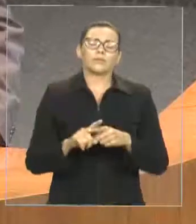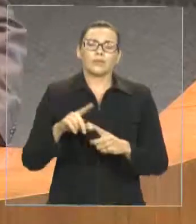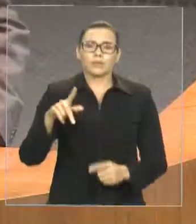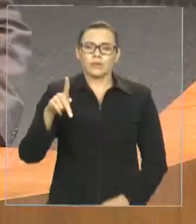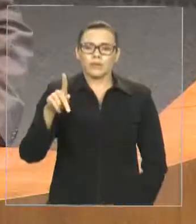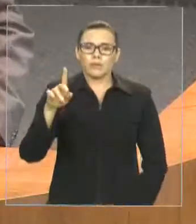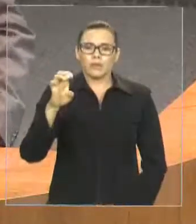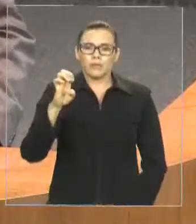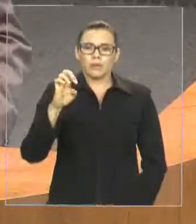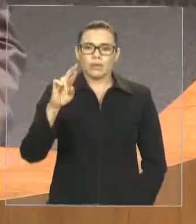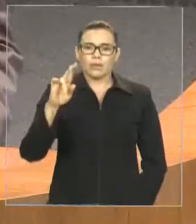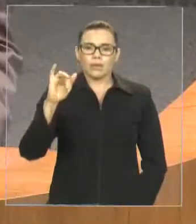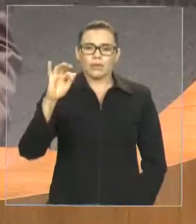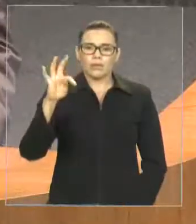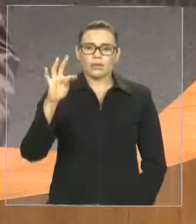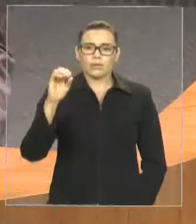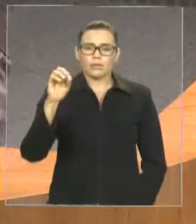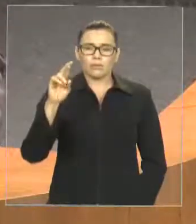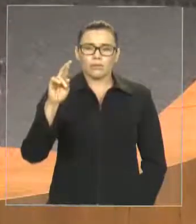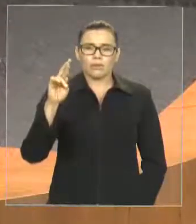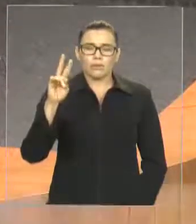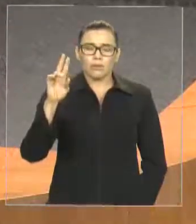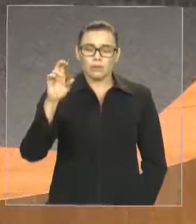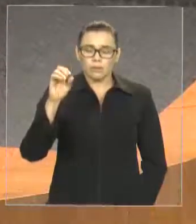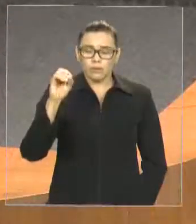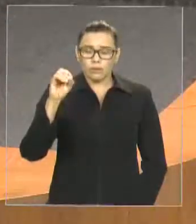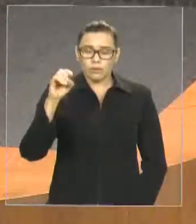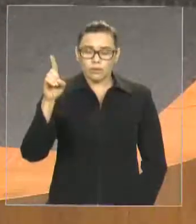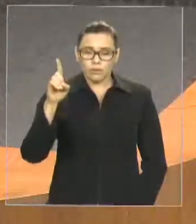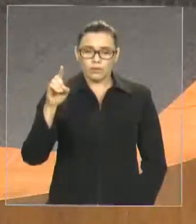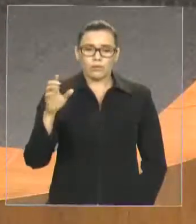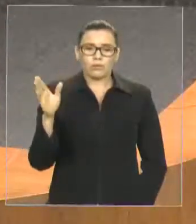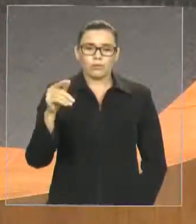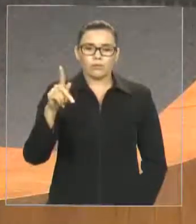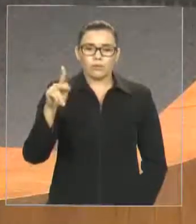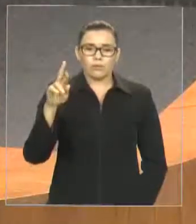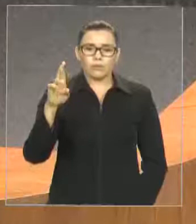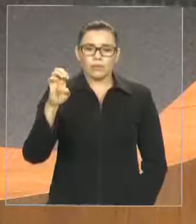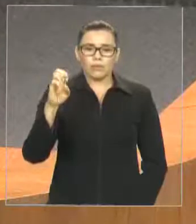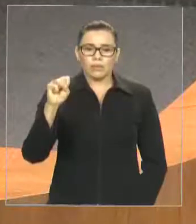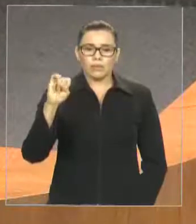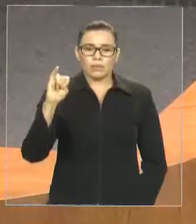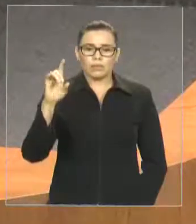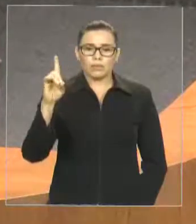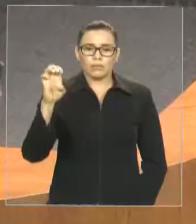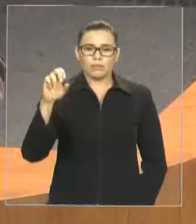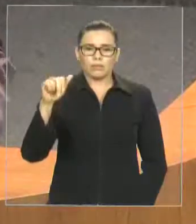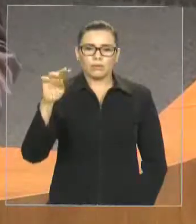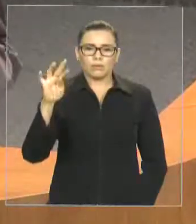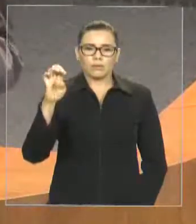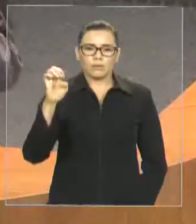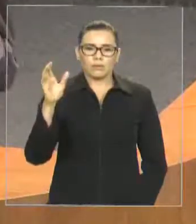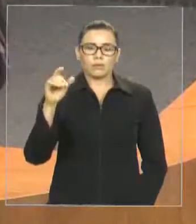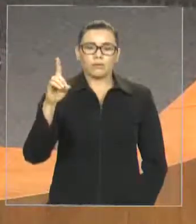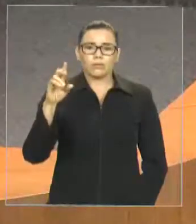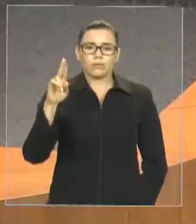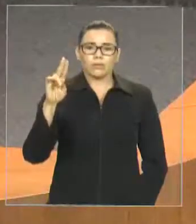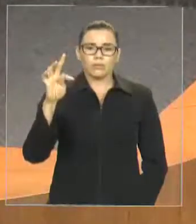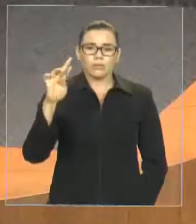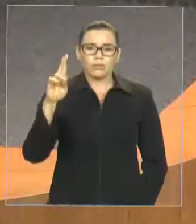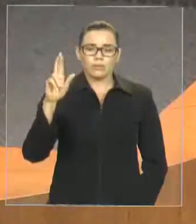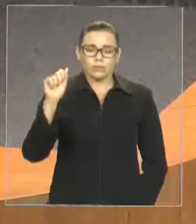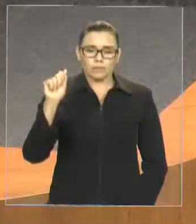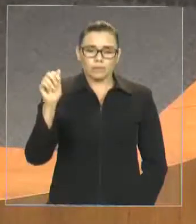Tuntum, Presidente Dutra e Santa Filomena do Maranhão. Esses municípios já têm uma